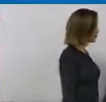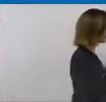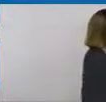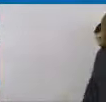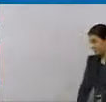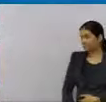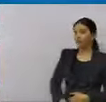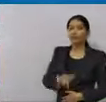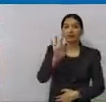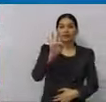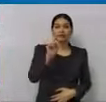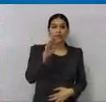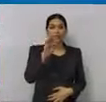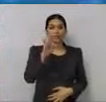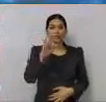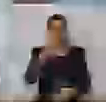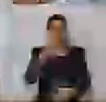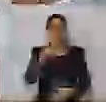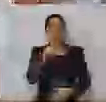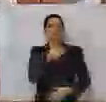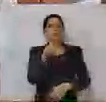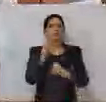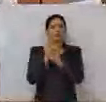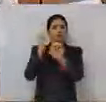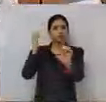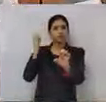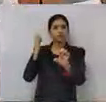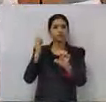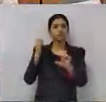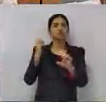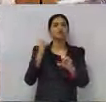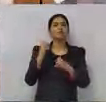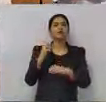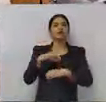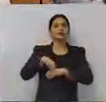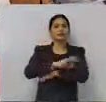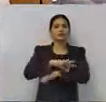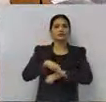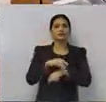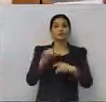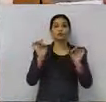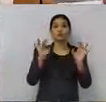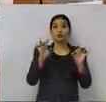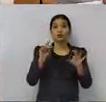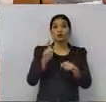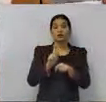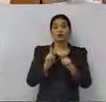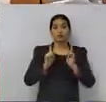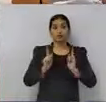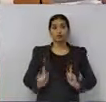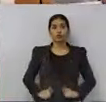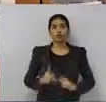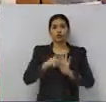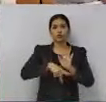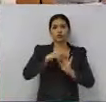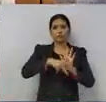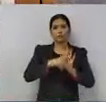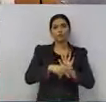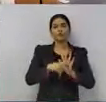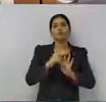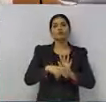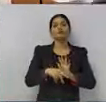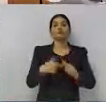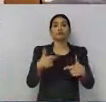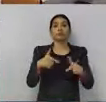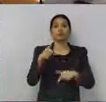projeto, engenheiro civil, especialista em gestão de projetos. Vai falar um pouco sobre o diagnóstico que baseou o